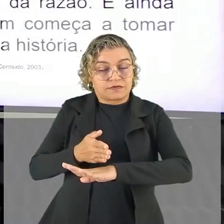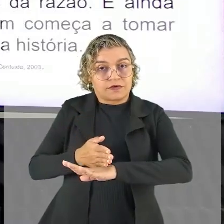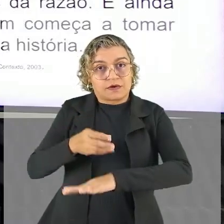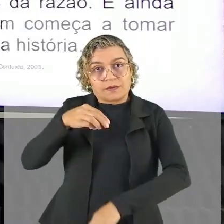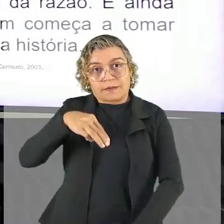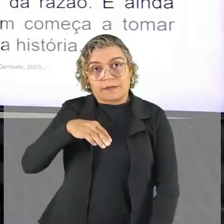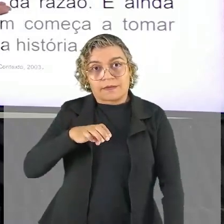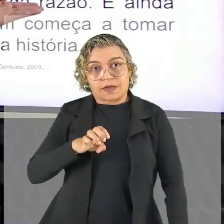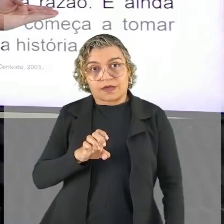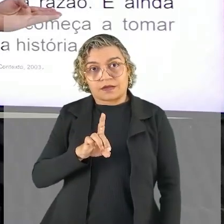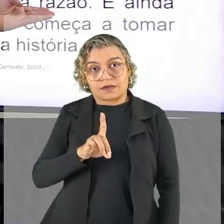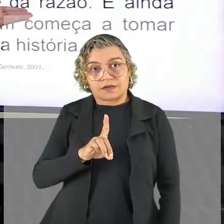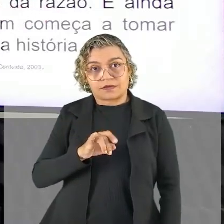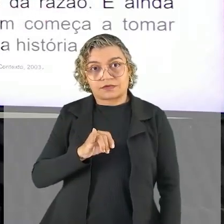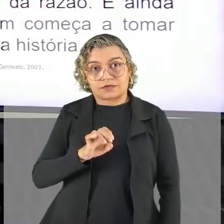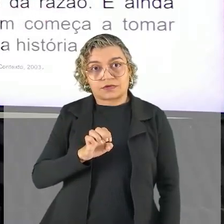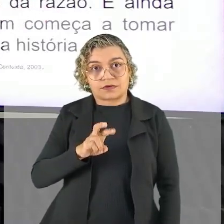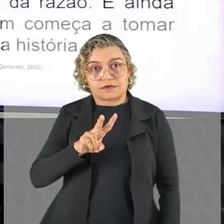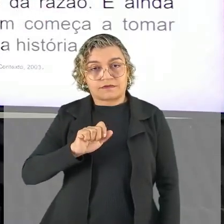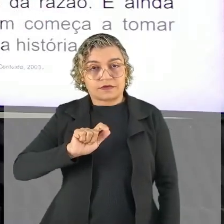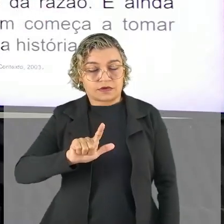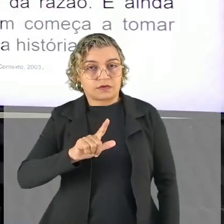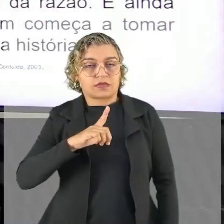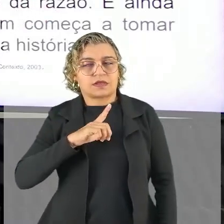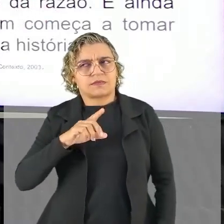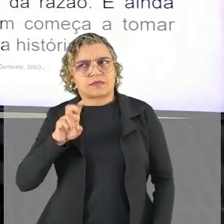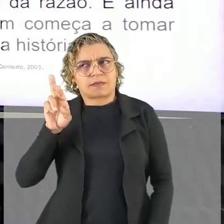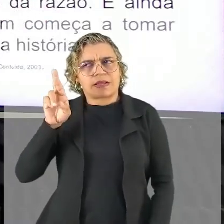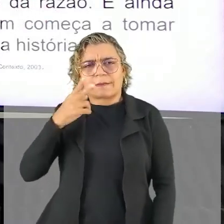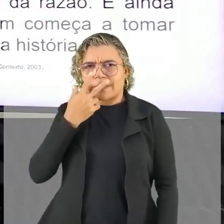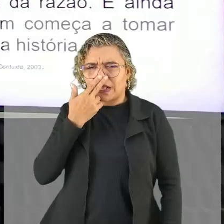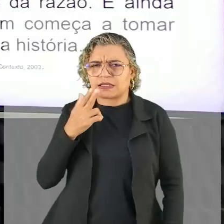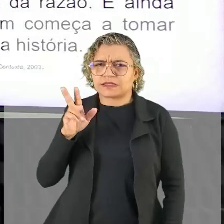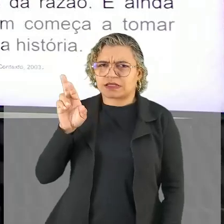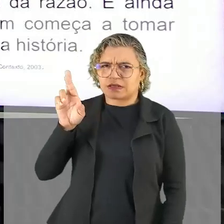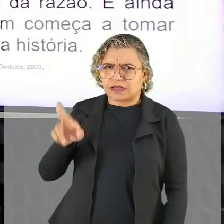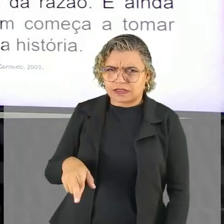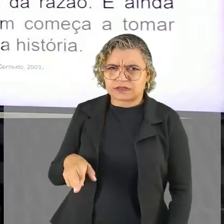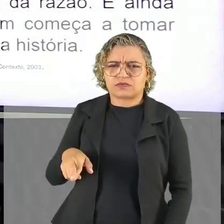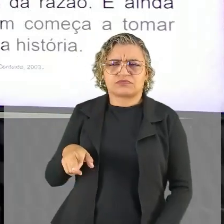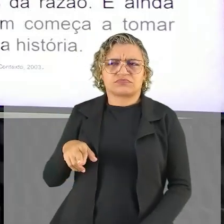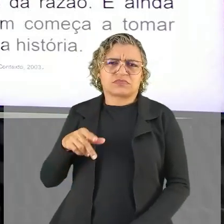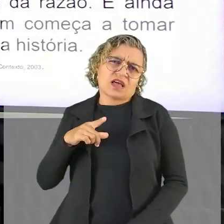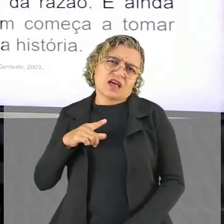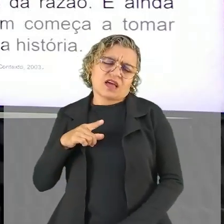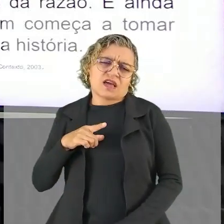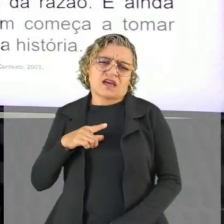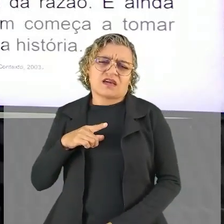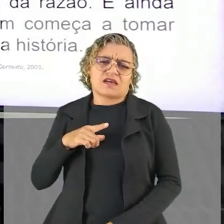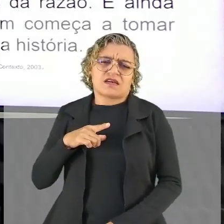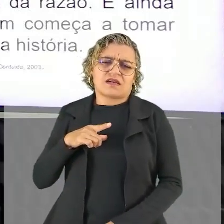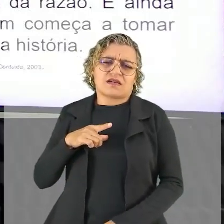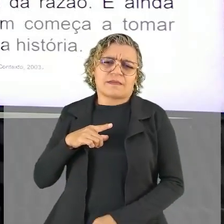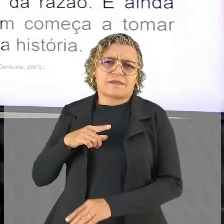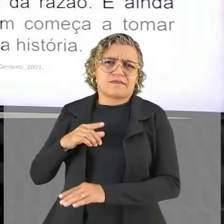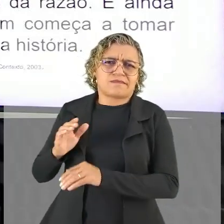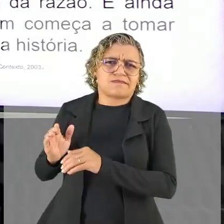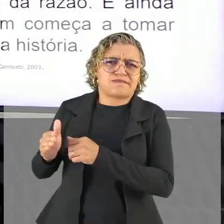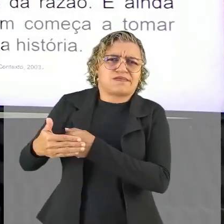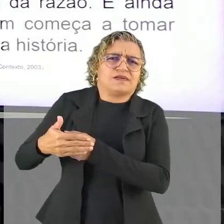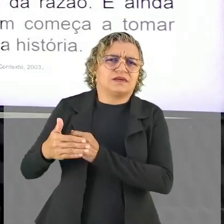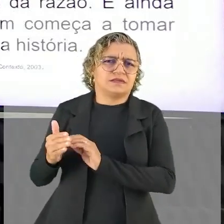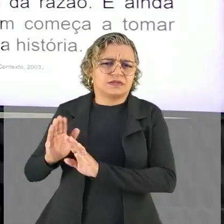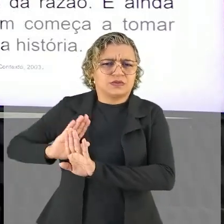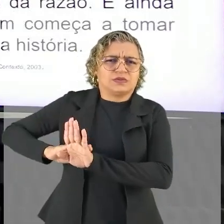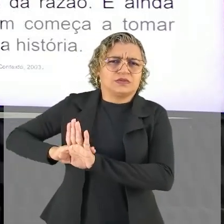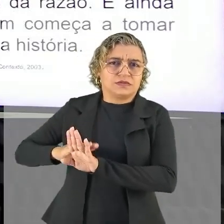a razão sendo ofuscada, né? Por exemplo, o Santo Agostinho vai dizer que a gente precisa